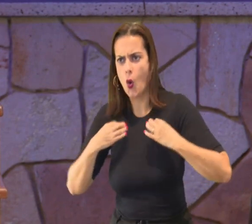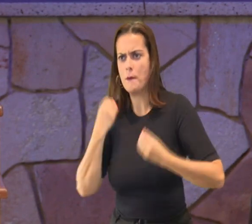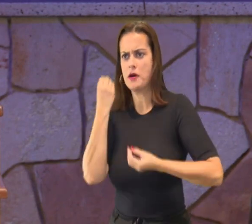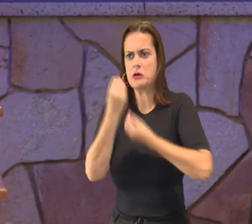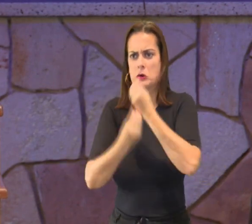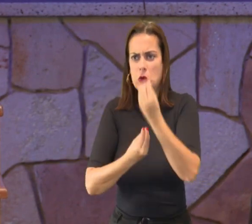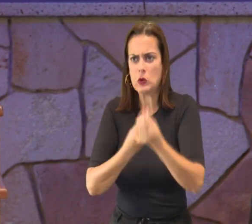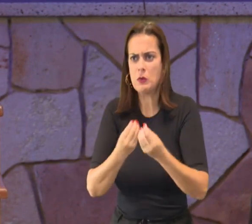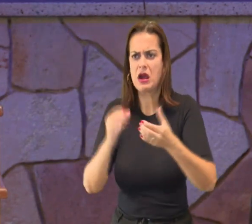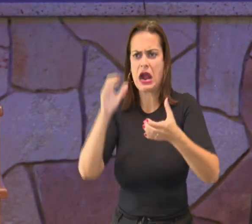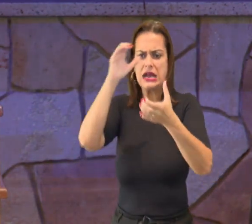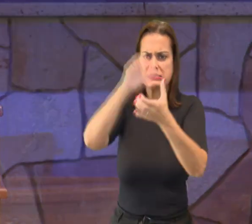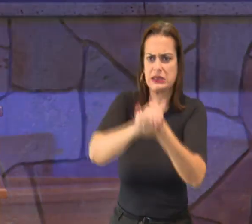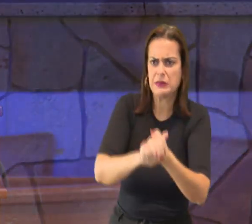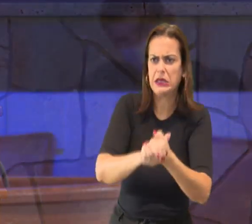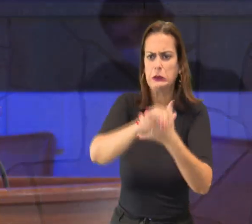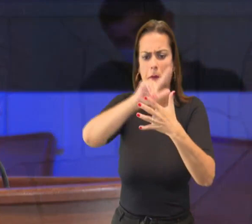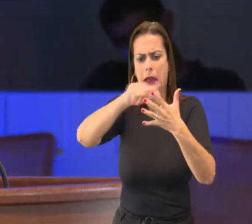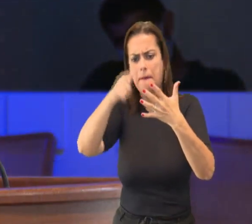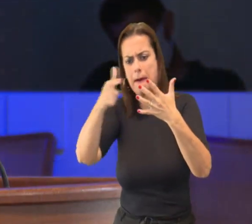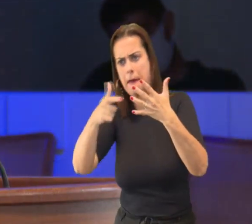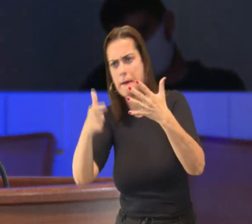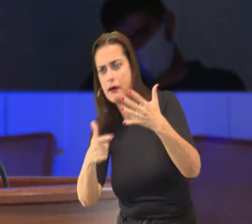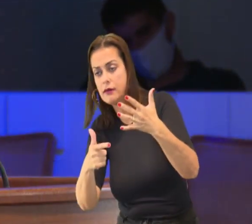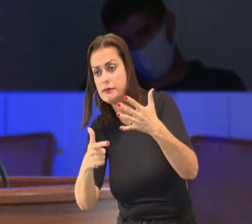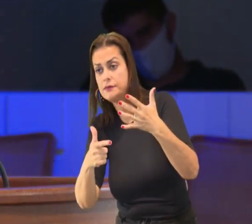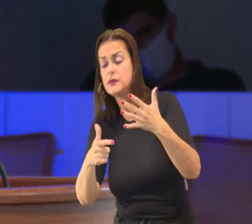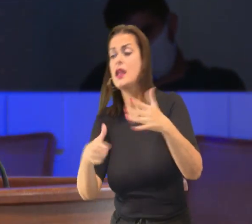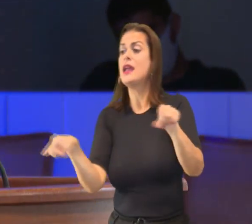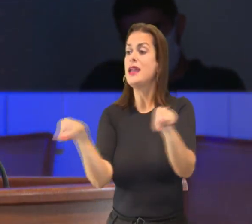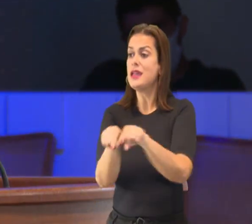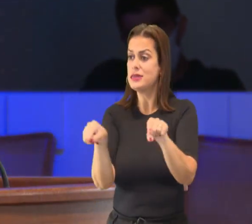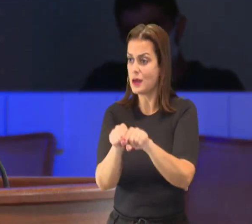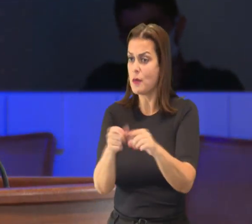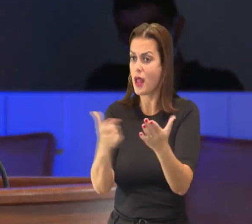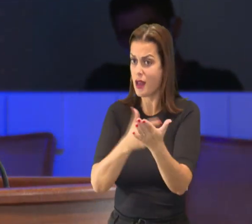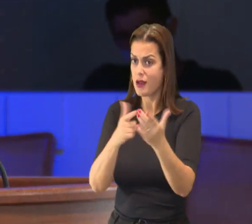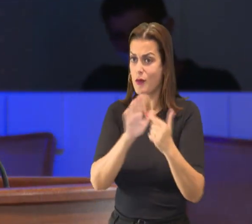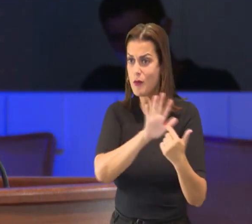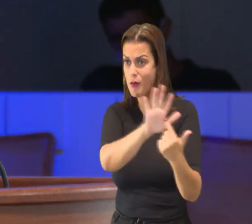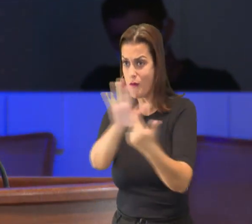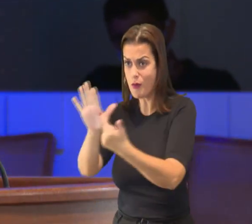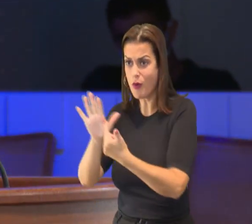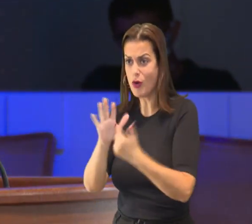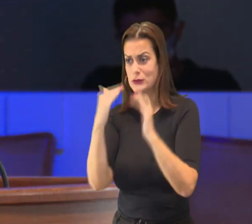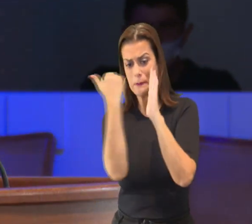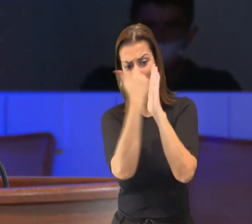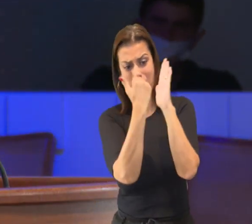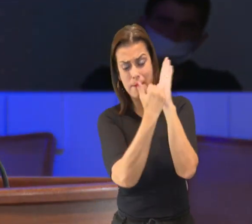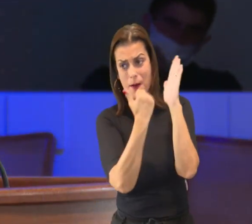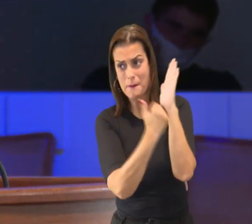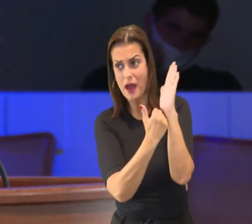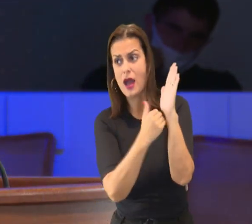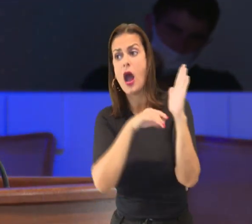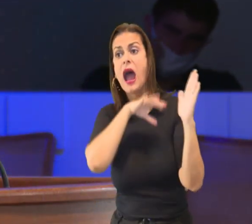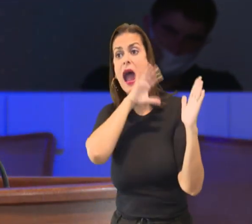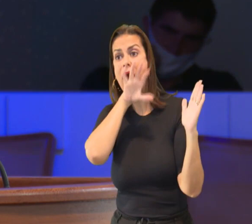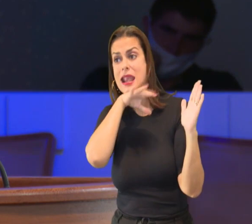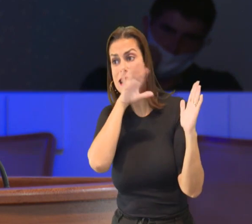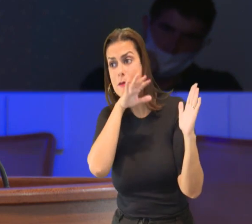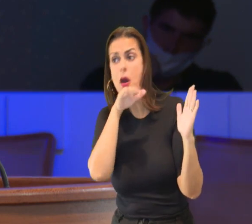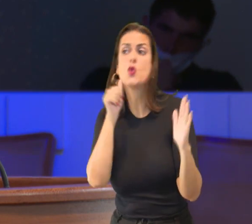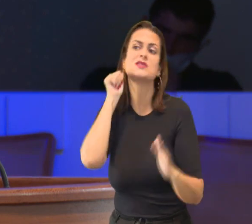agir, casamento e tantas outras coisas. E também o livro vai nos trazer uma lista de animais que deveriam